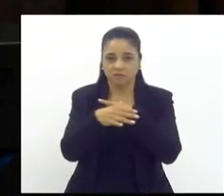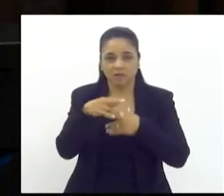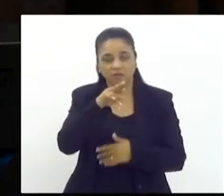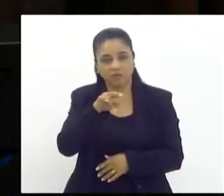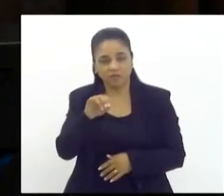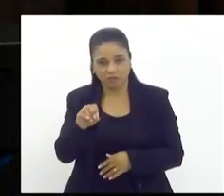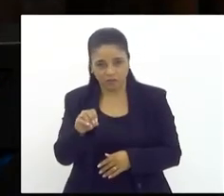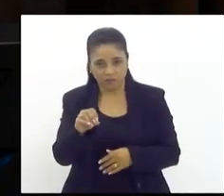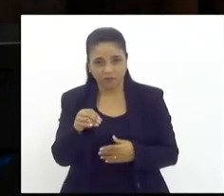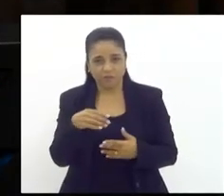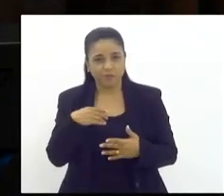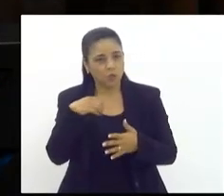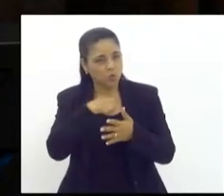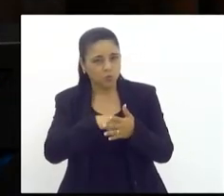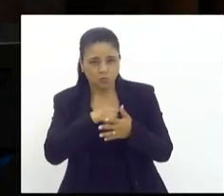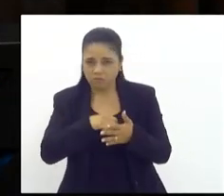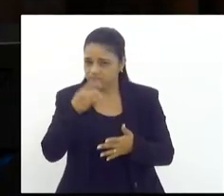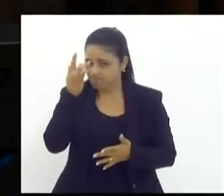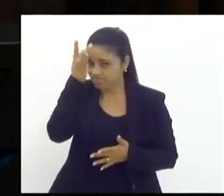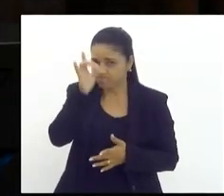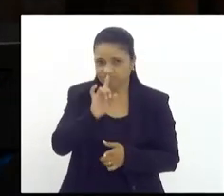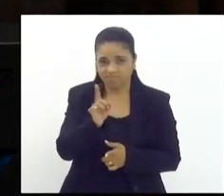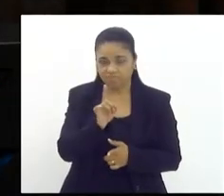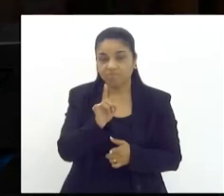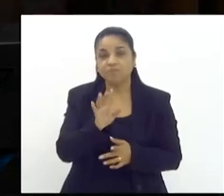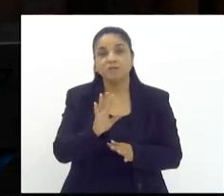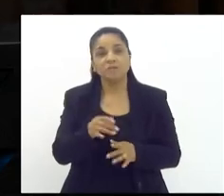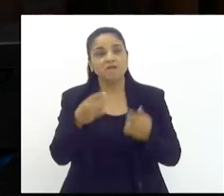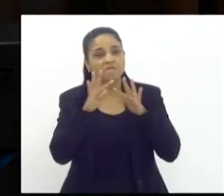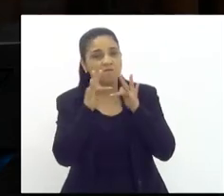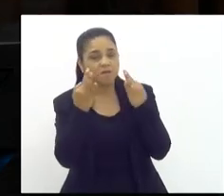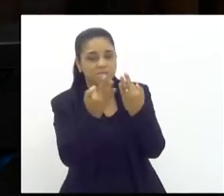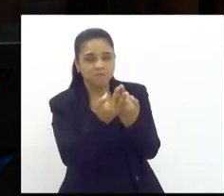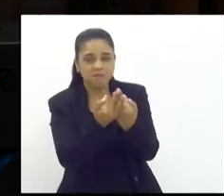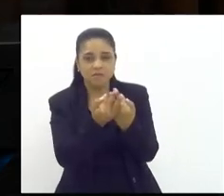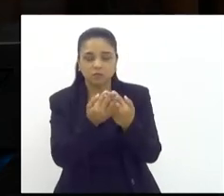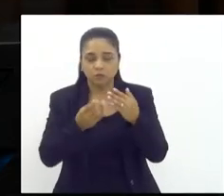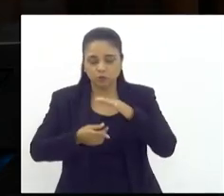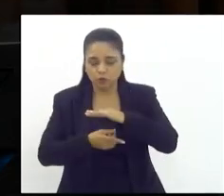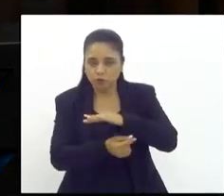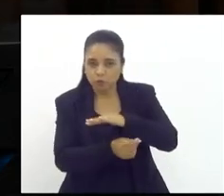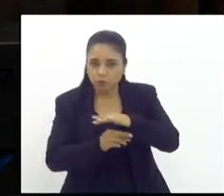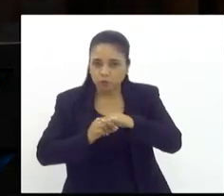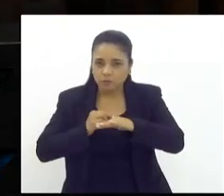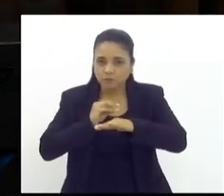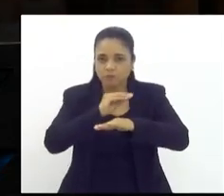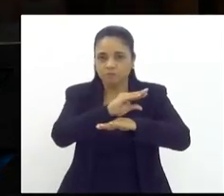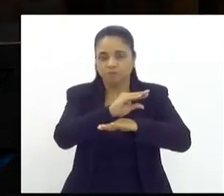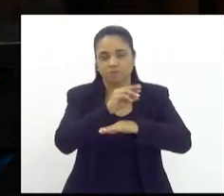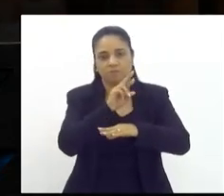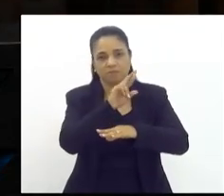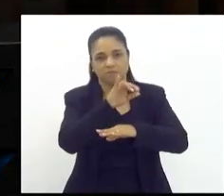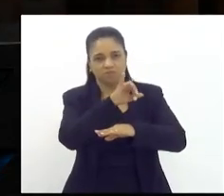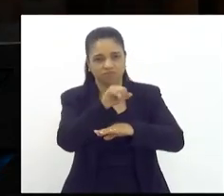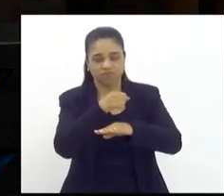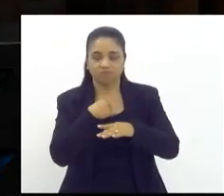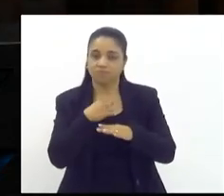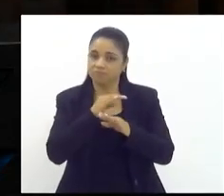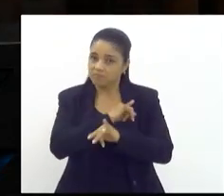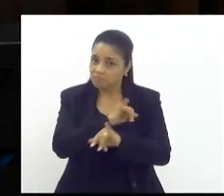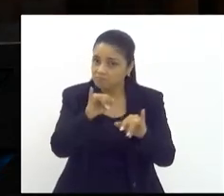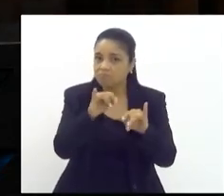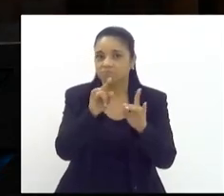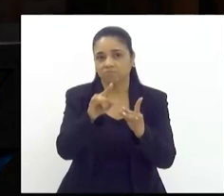não é uma luta fácil mas famílias do supera podem ter certeza que a gente não vai recuar